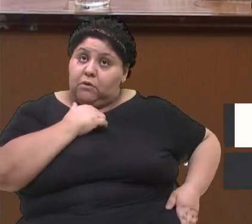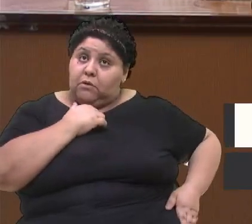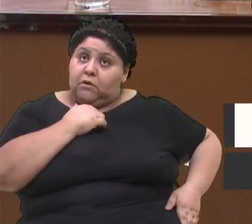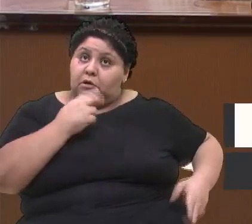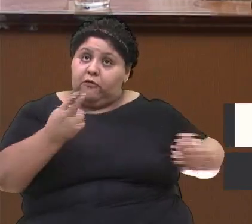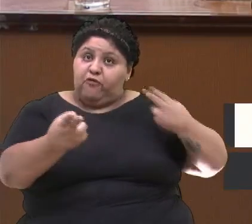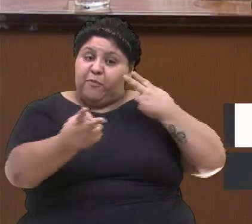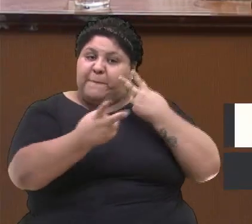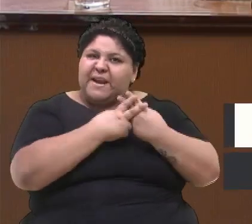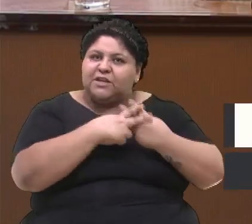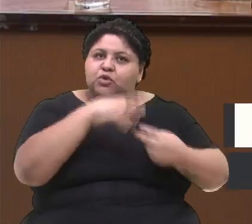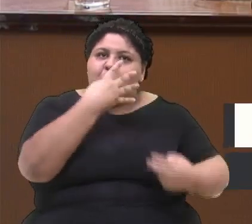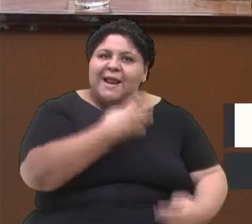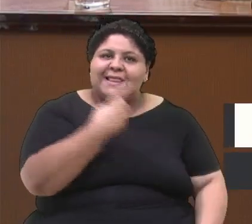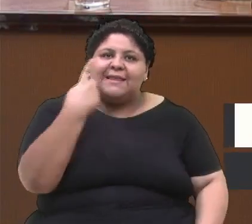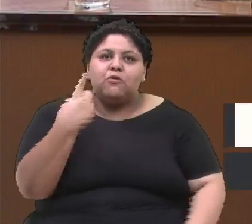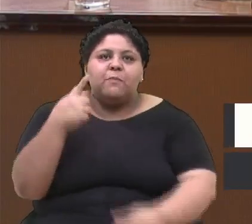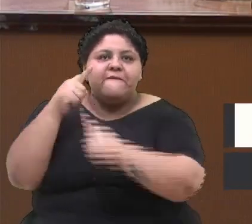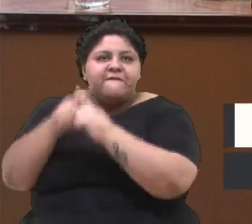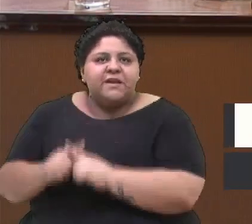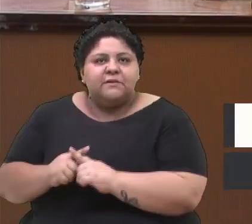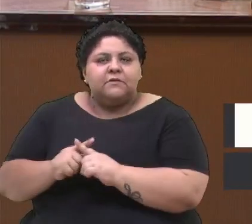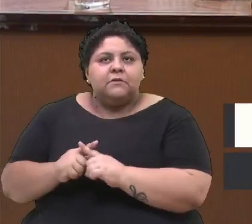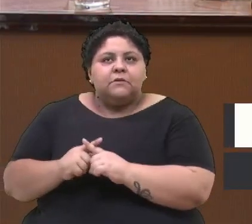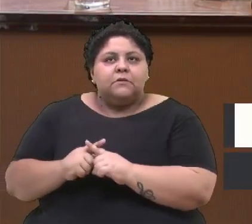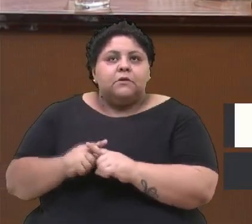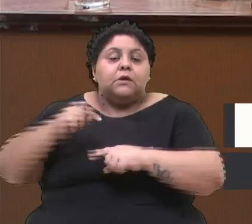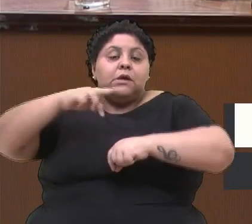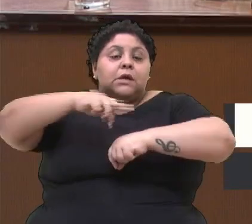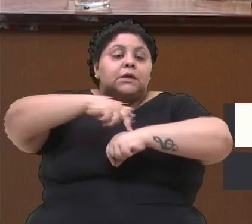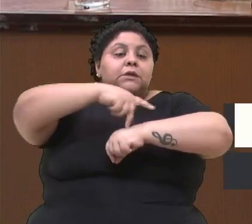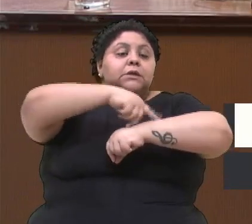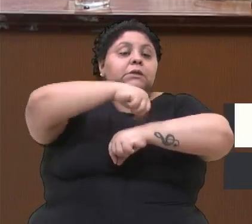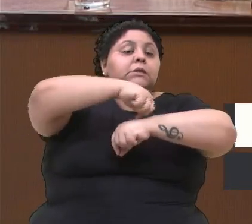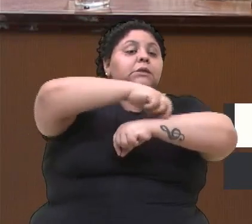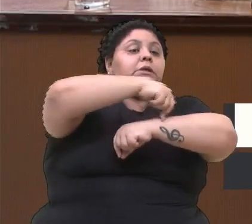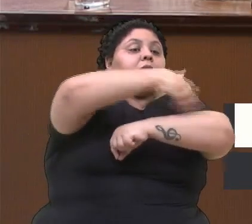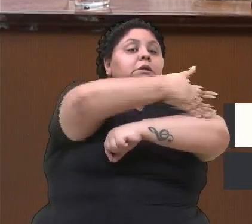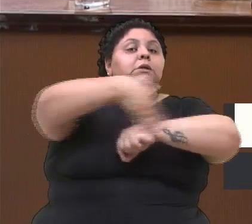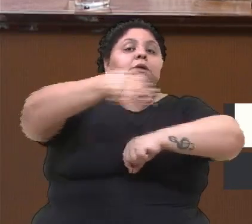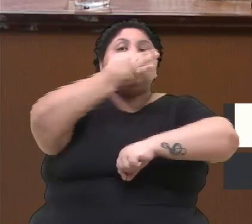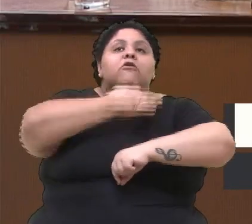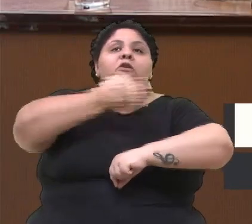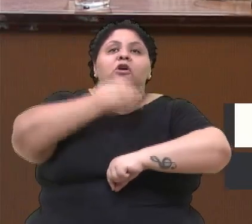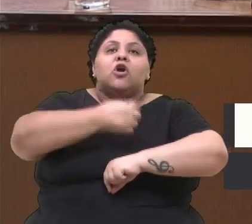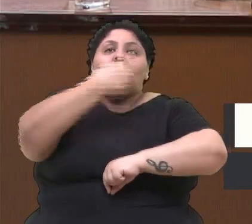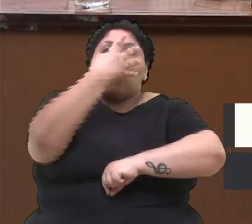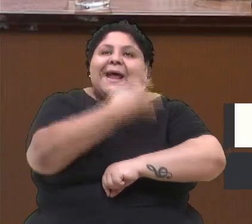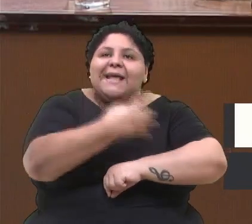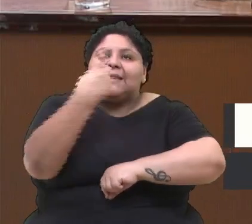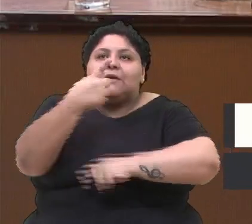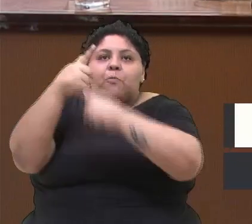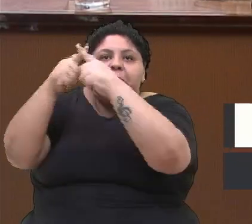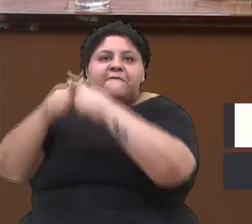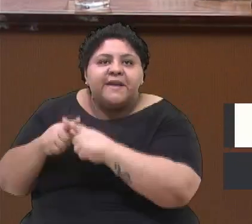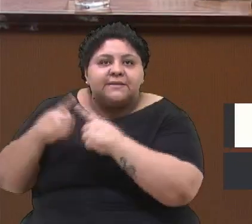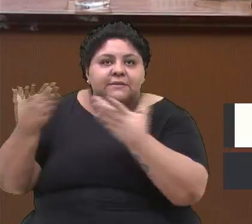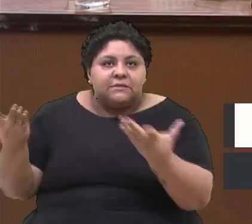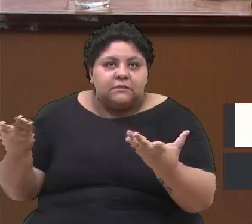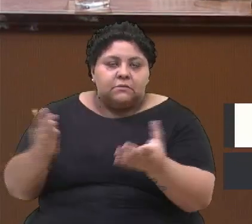41 vezes e está andando pelas ruas de Caxias do Sul. 41 vezes.